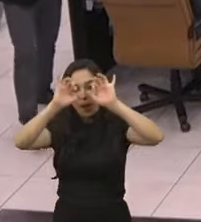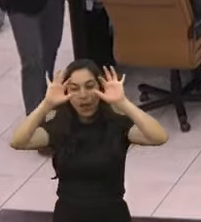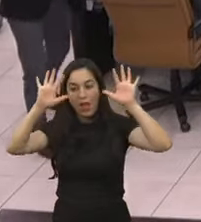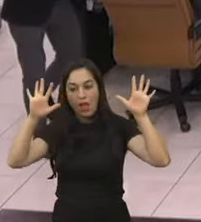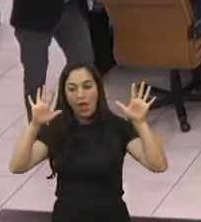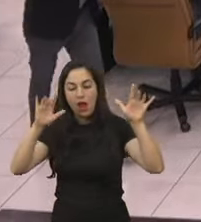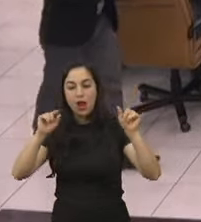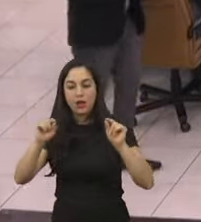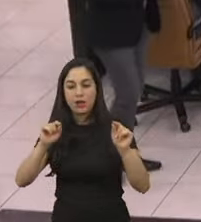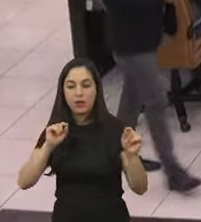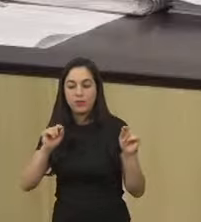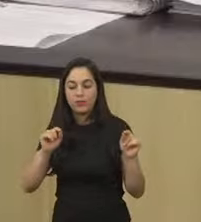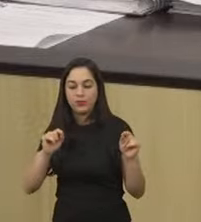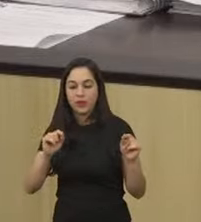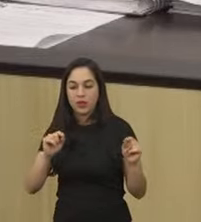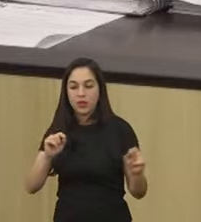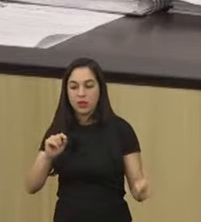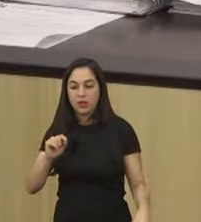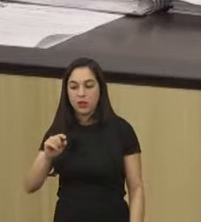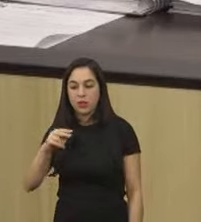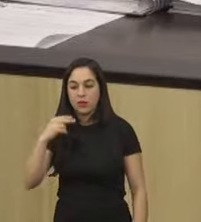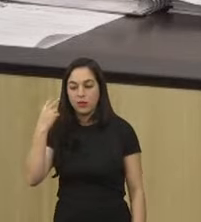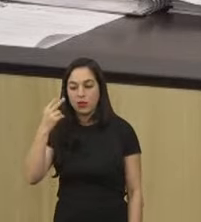esclarecimento ao vereador